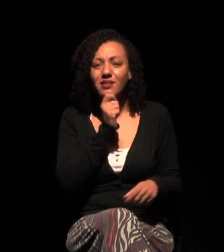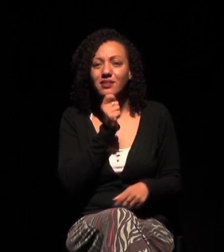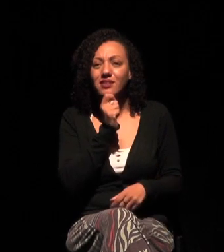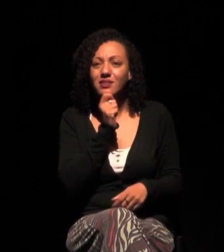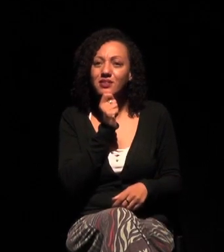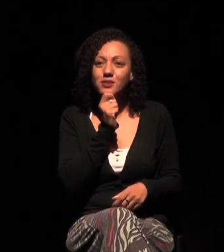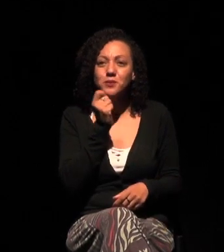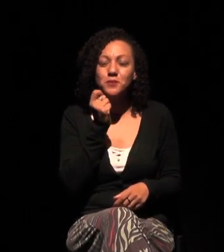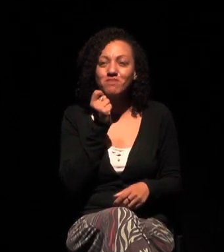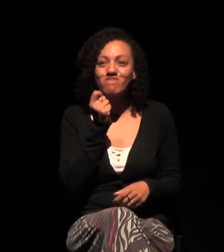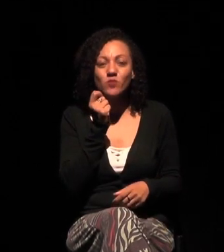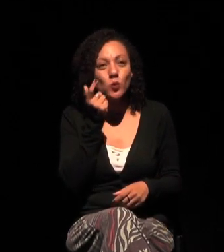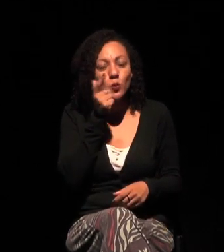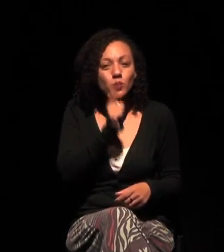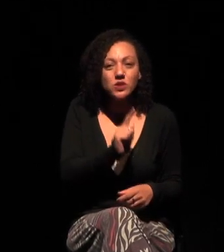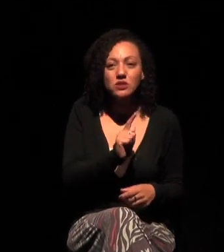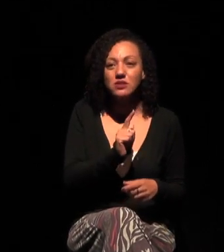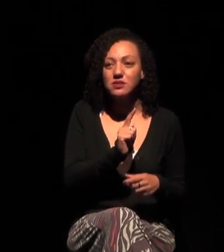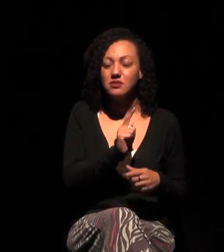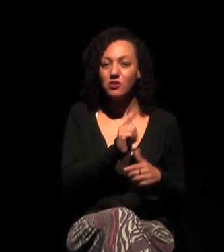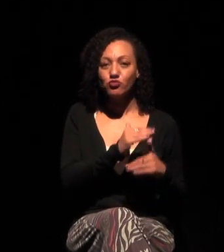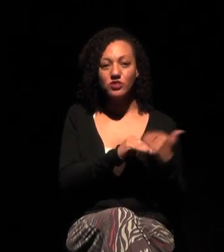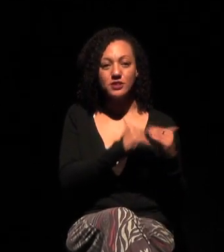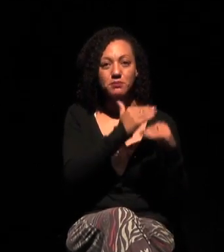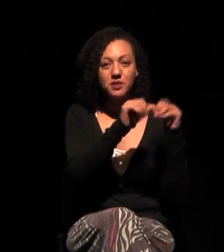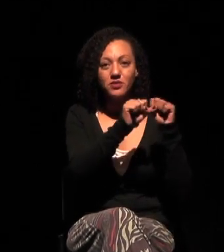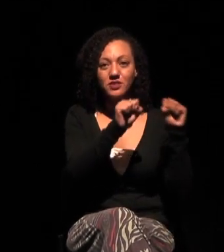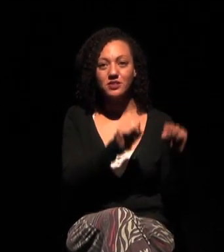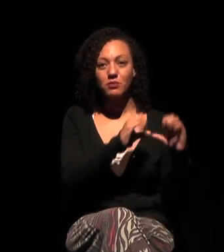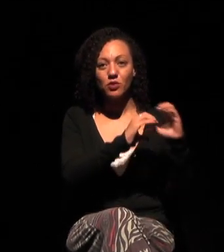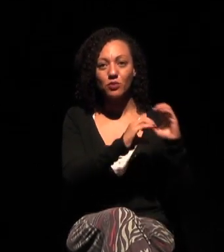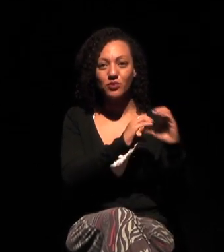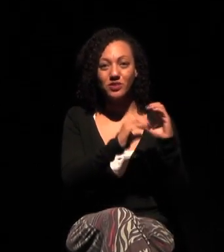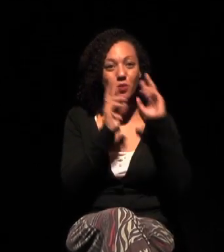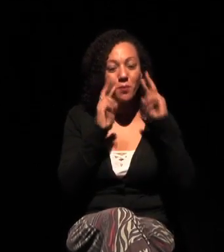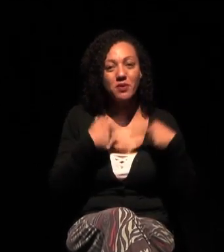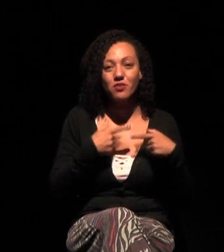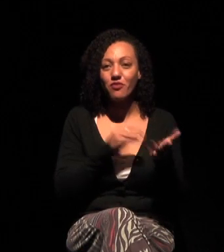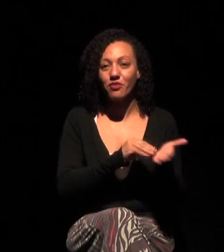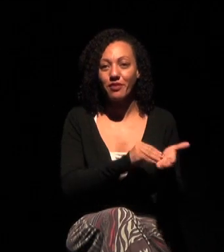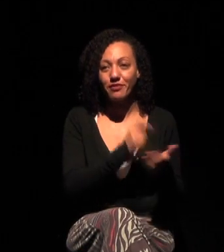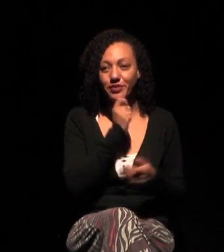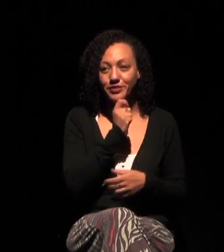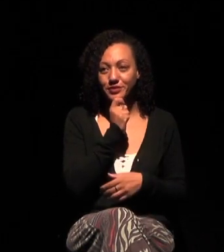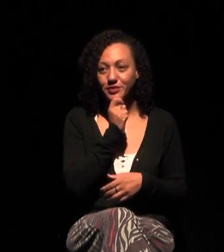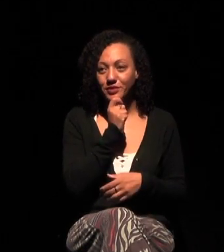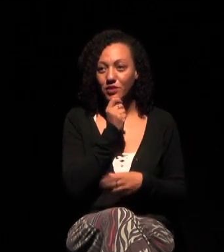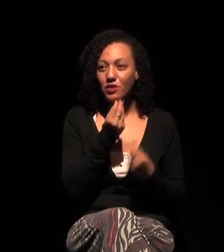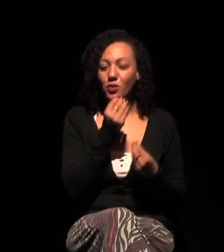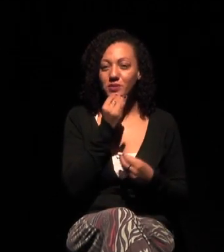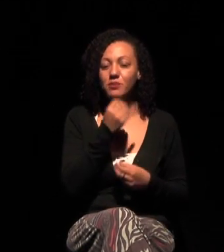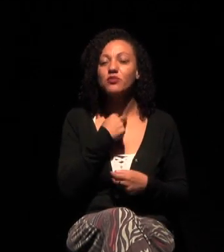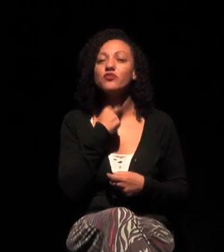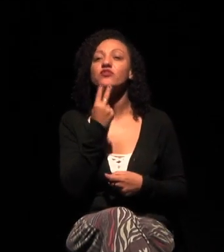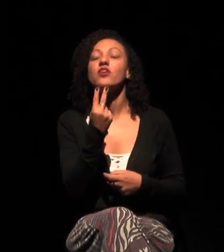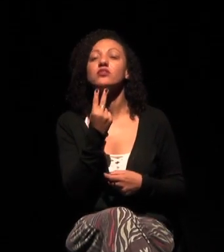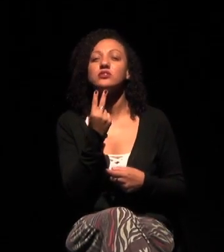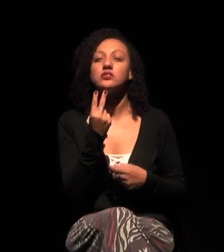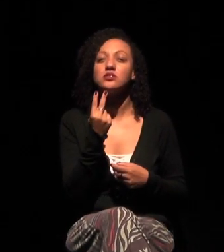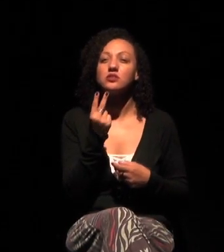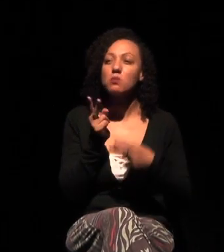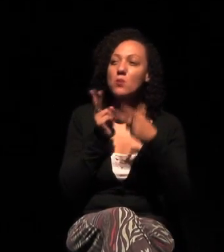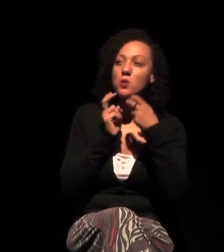certo desempenho no sistema de comunicação com o ser humano o sistema de interpretar a voz de